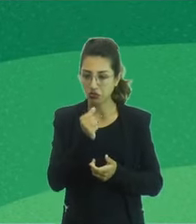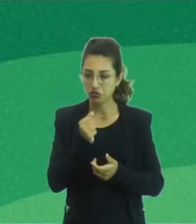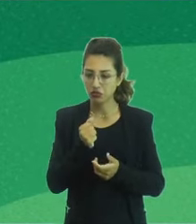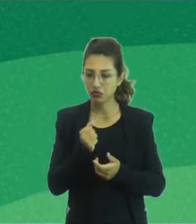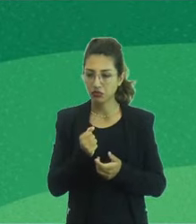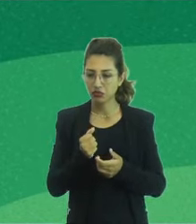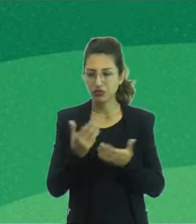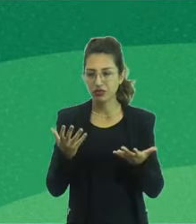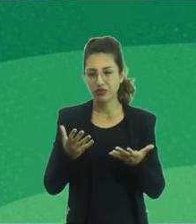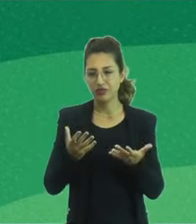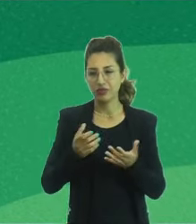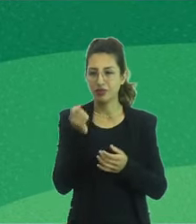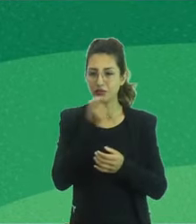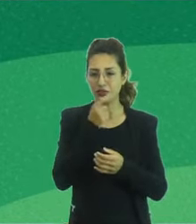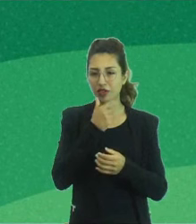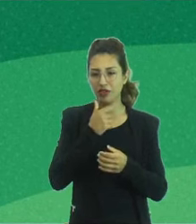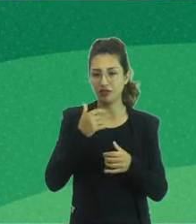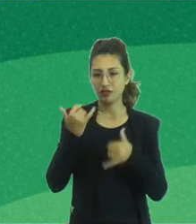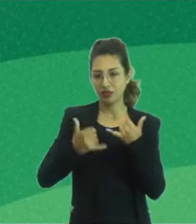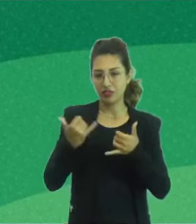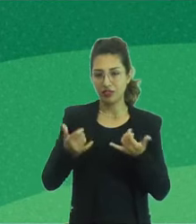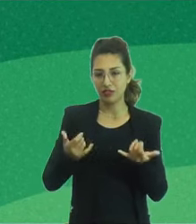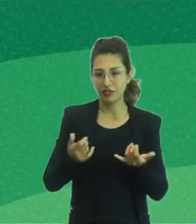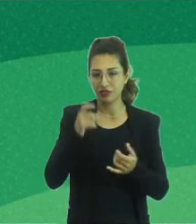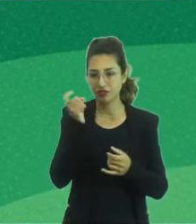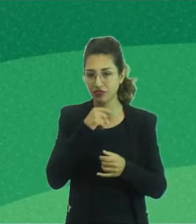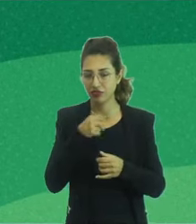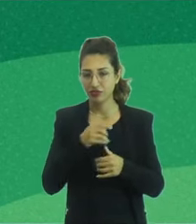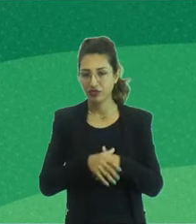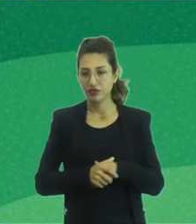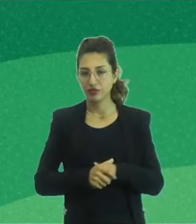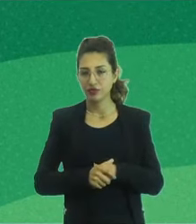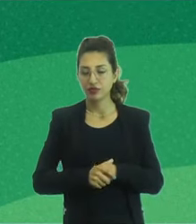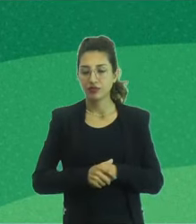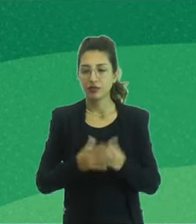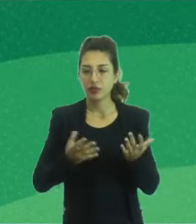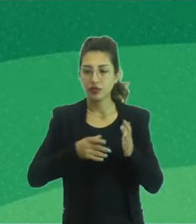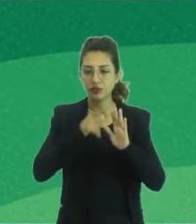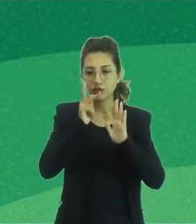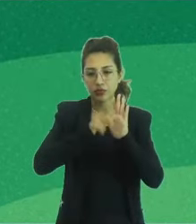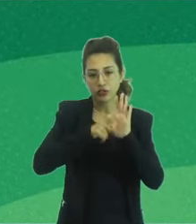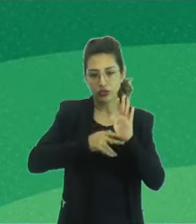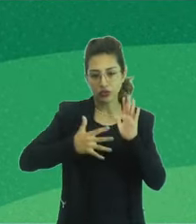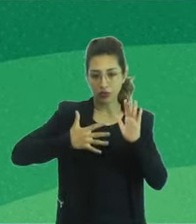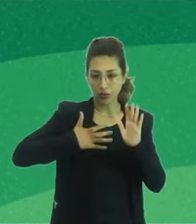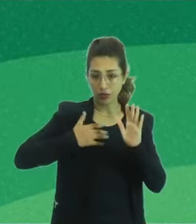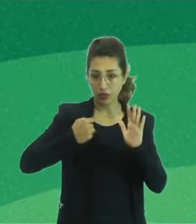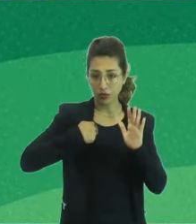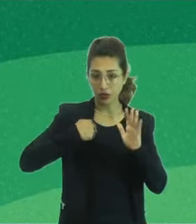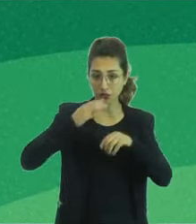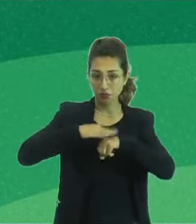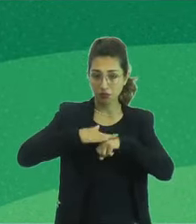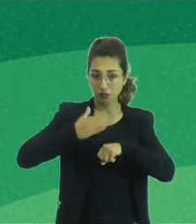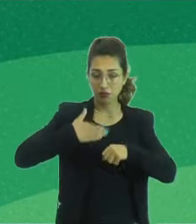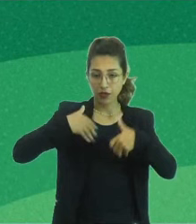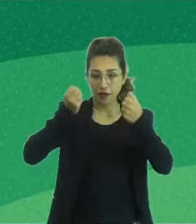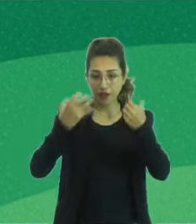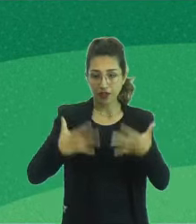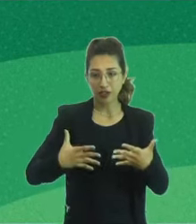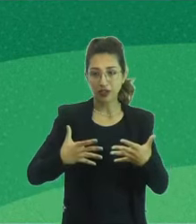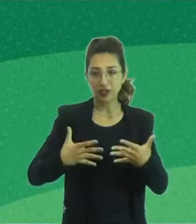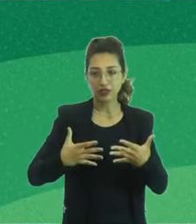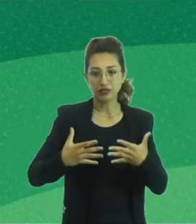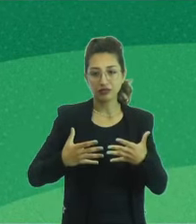zoeira mentira então quer dizer que eu não posso falar sobre esse projeto Porque qualquer coisa que eu disser sobre ele vai ser